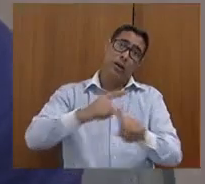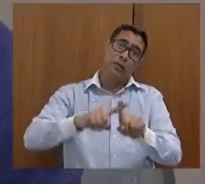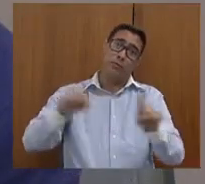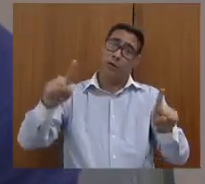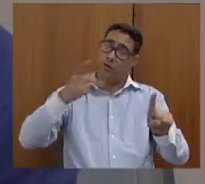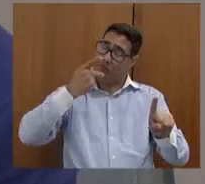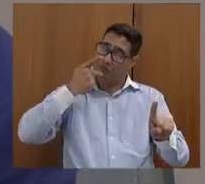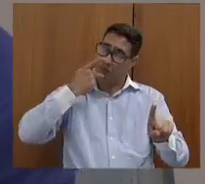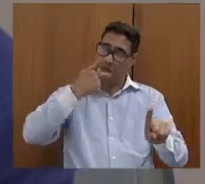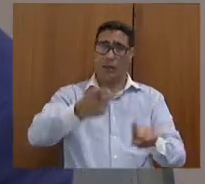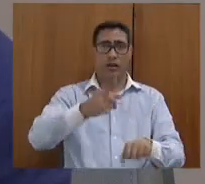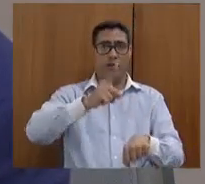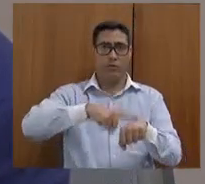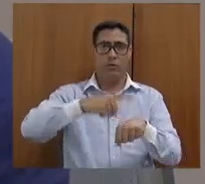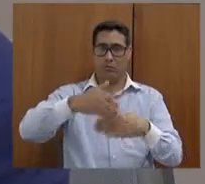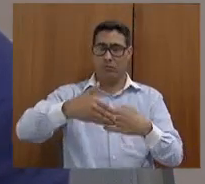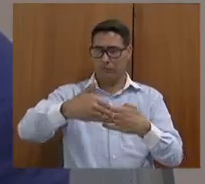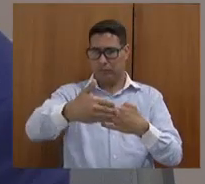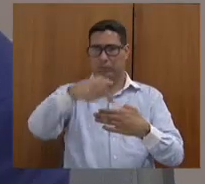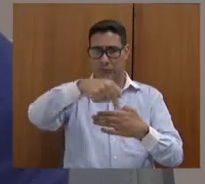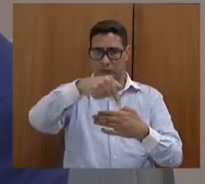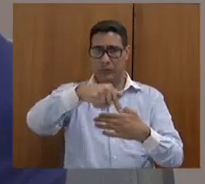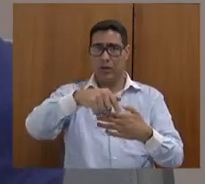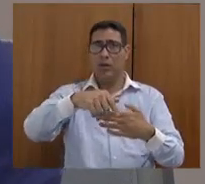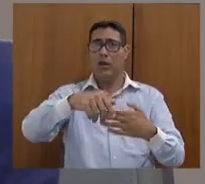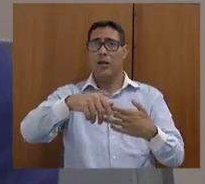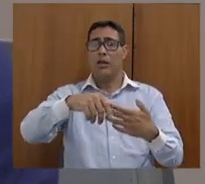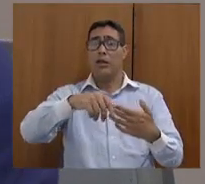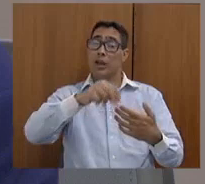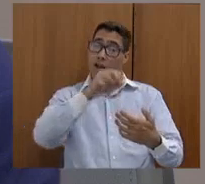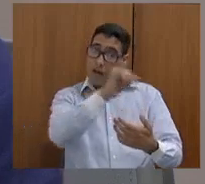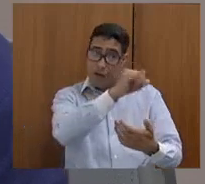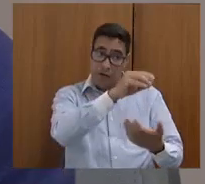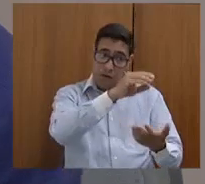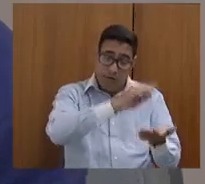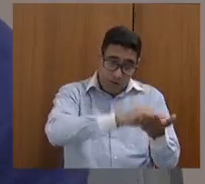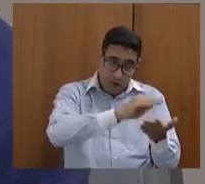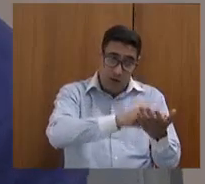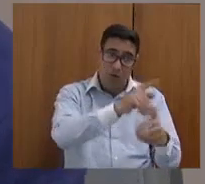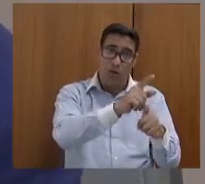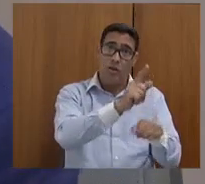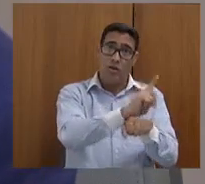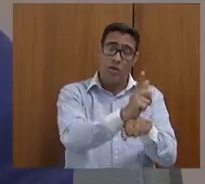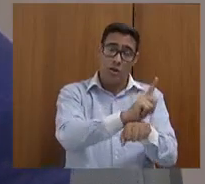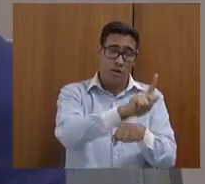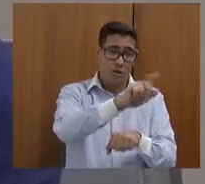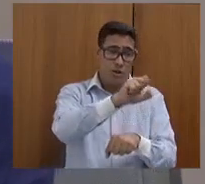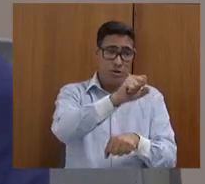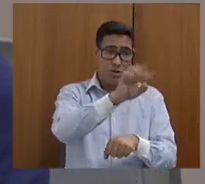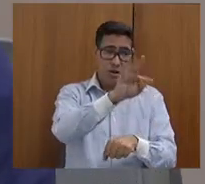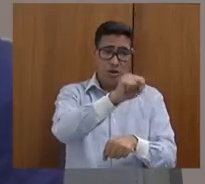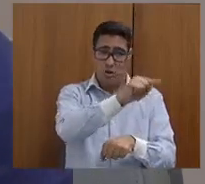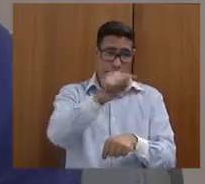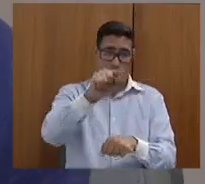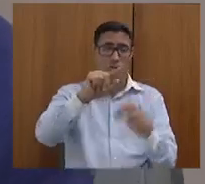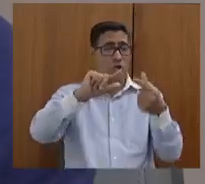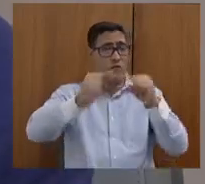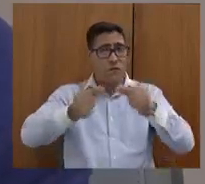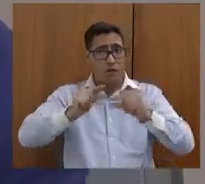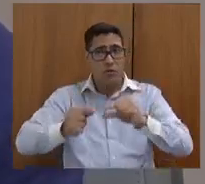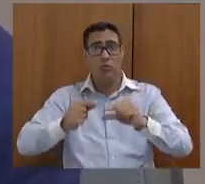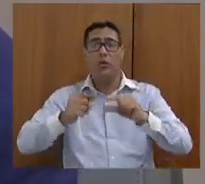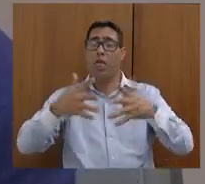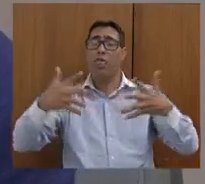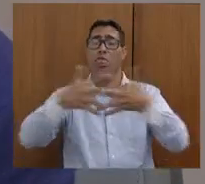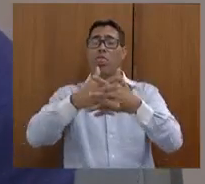disse aqui do início é que a ausência de gestão e aqui eu posso dizer aos ingestão de infraestrutura impacta hoje sim